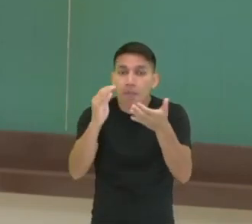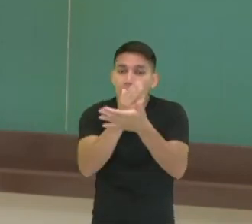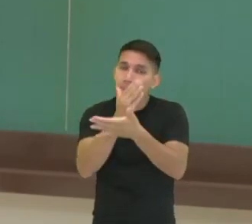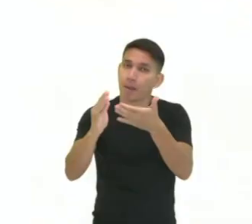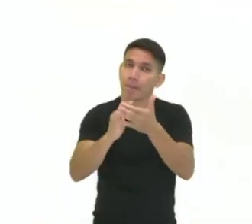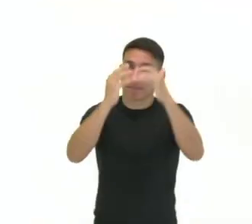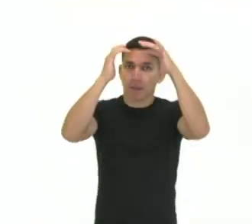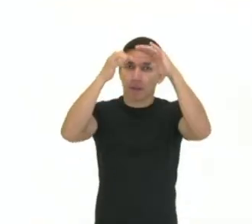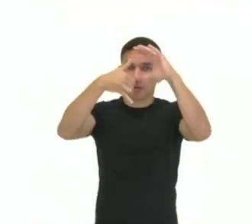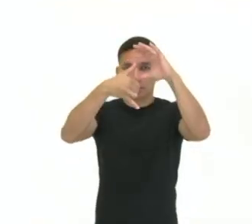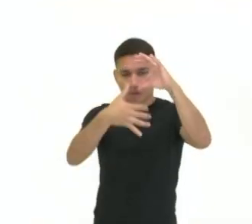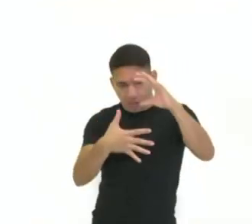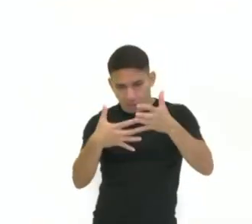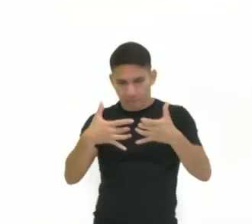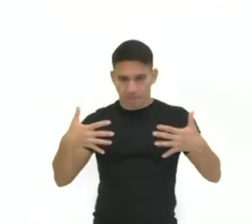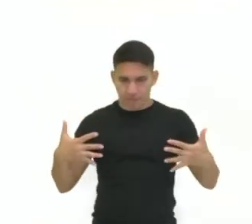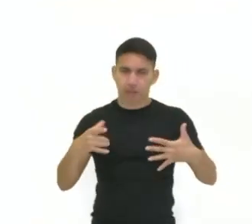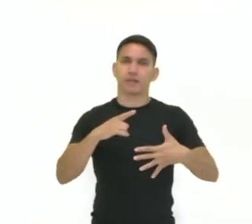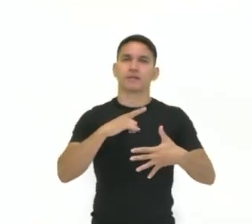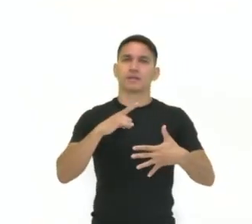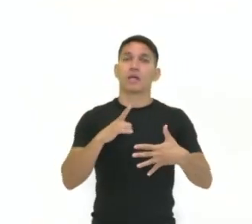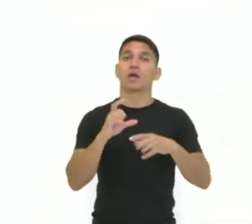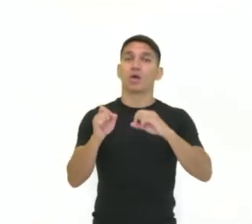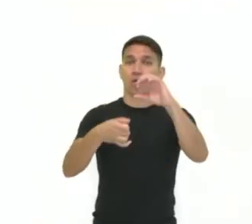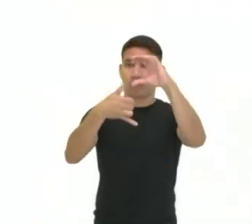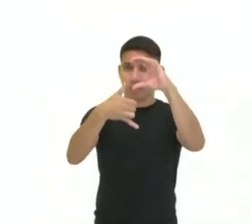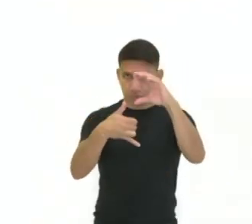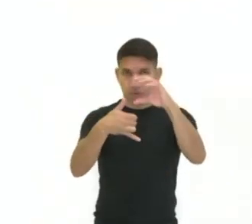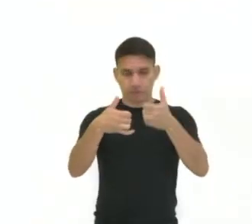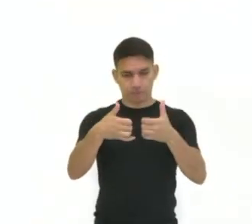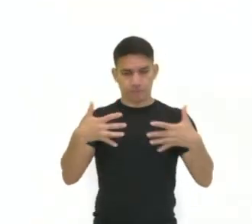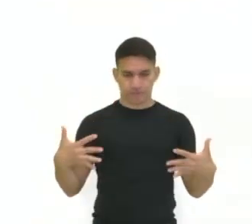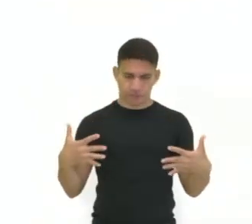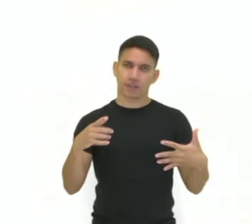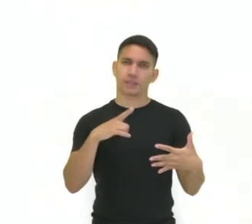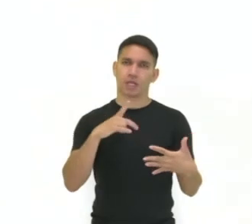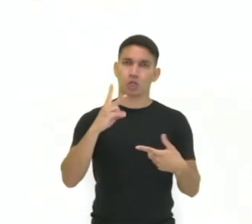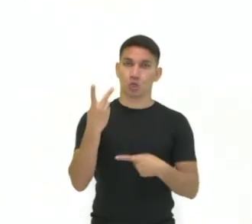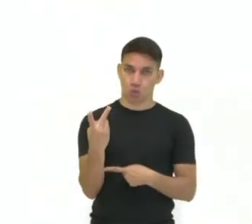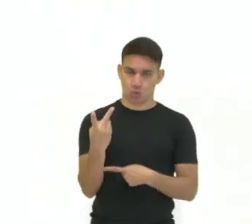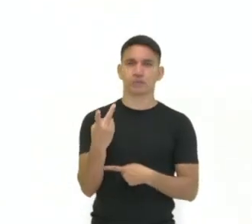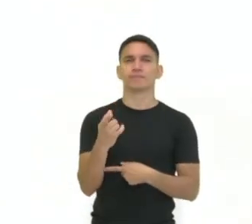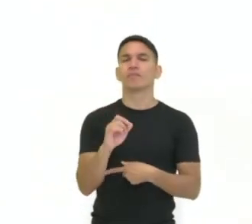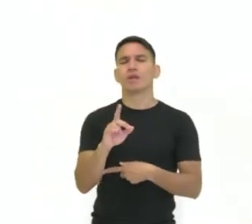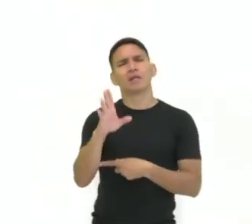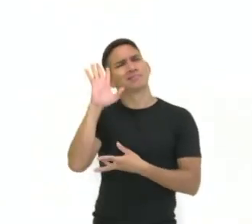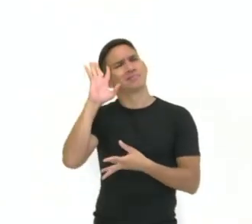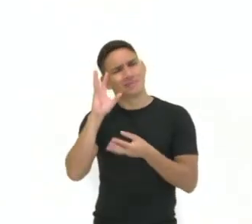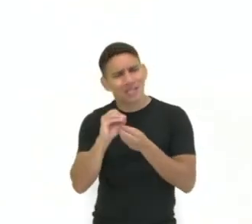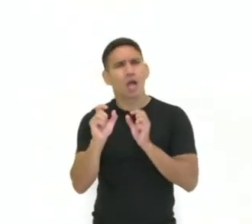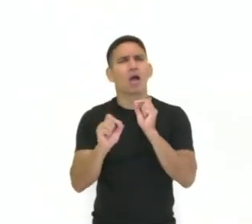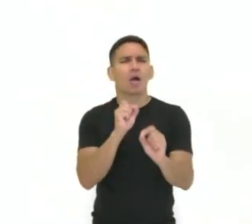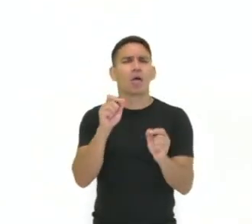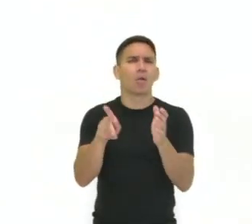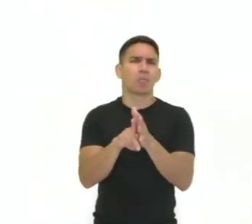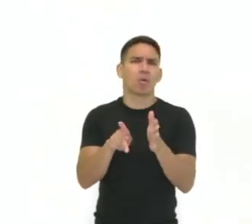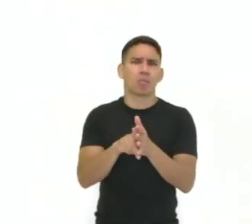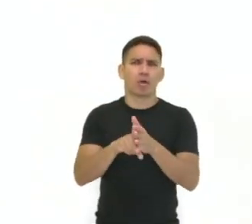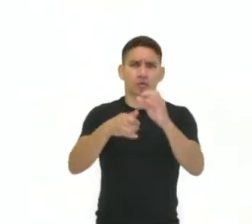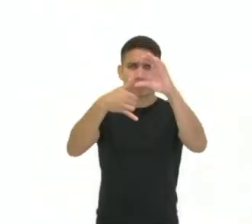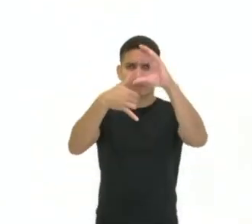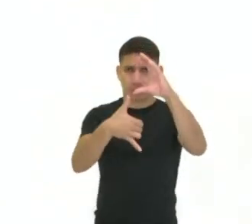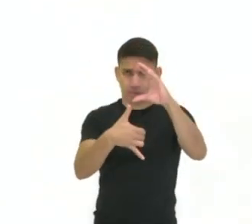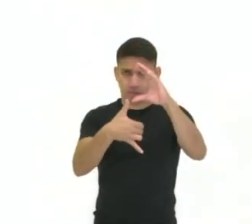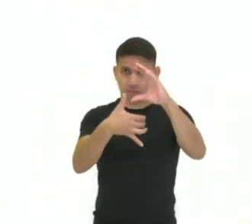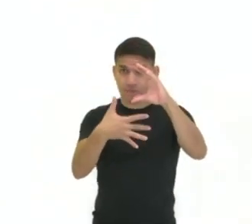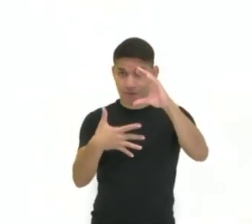sistema nervoso, central e periférico. Já conhecemos quem fez parte do central.